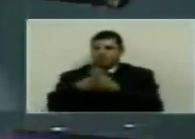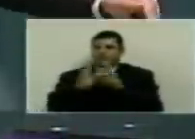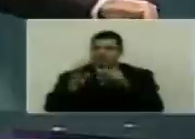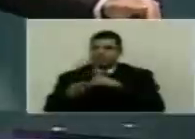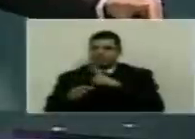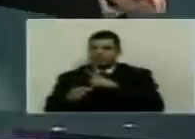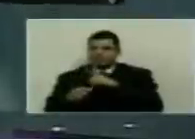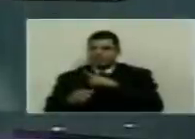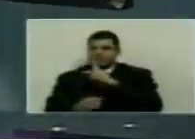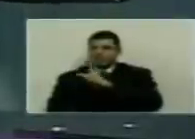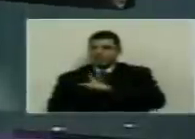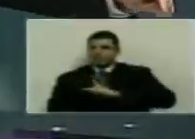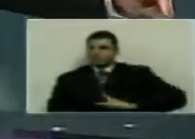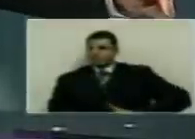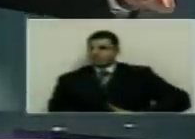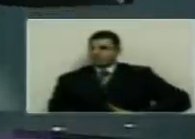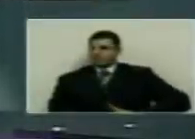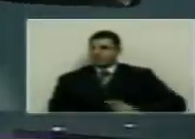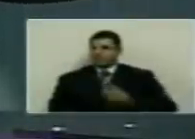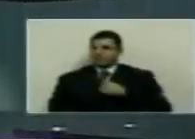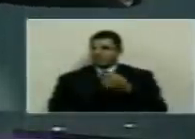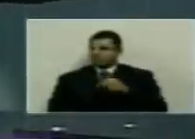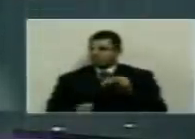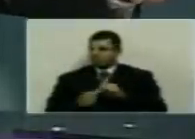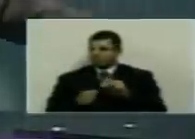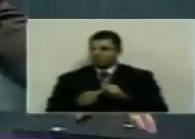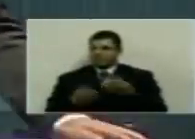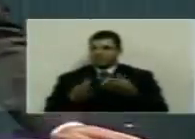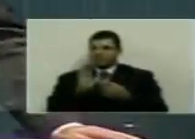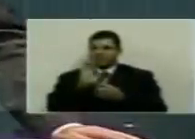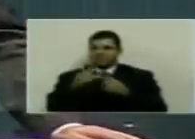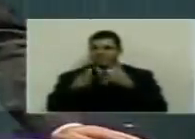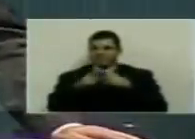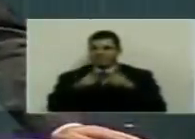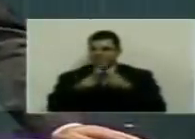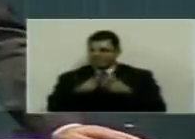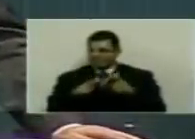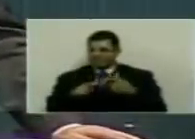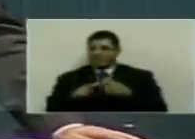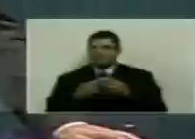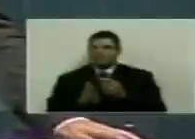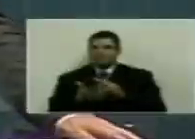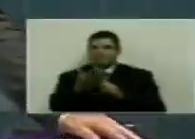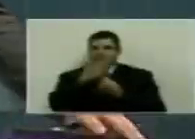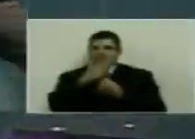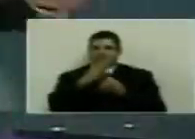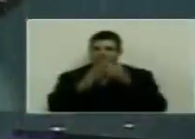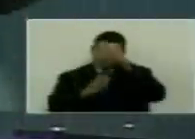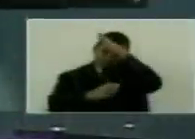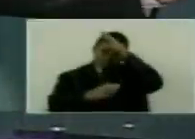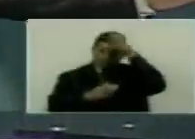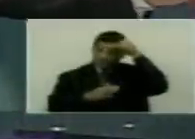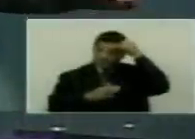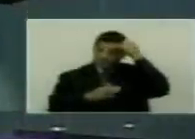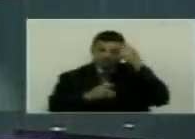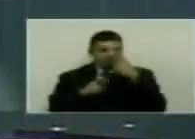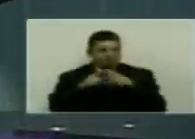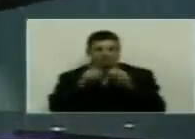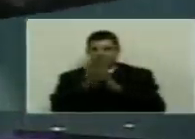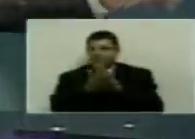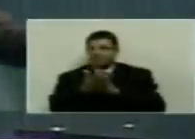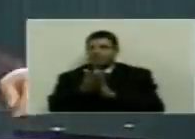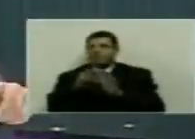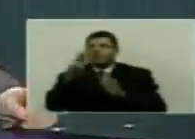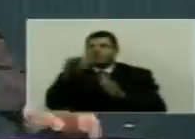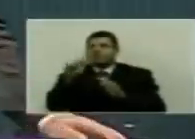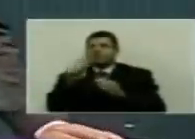tivemos presidente da Eletrobras que veio aqui e disse que se não resolvesse o problema de apagão ia se mudar para Manaus. Não resolveu e nunca mais